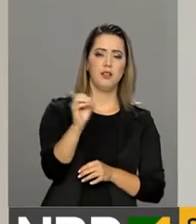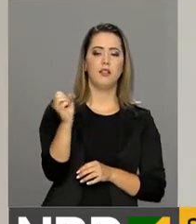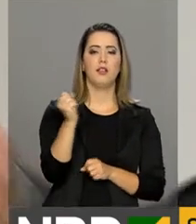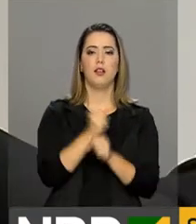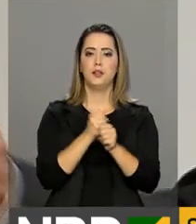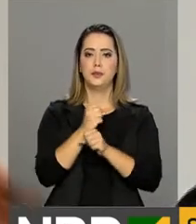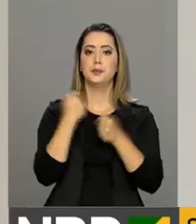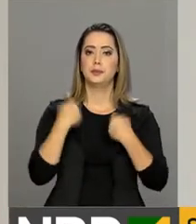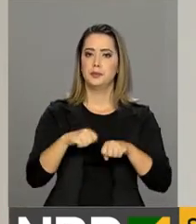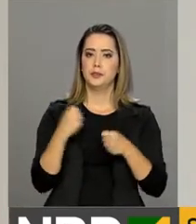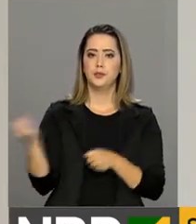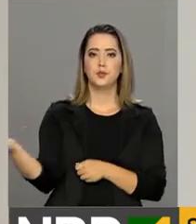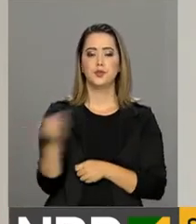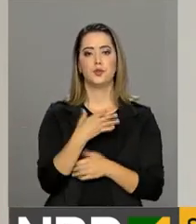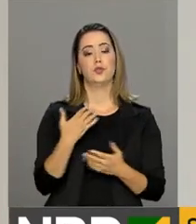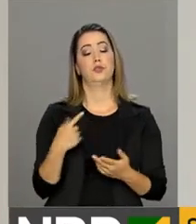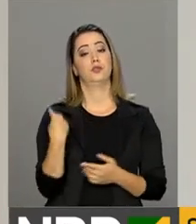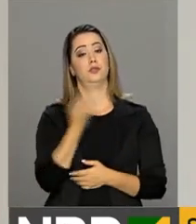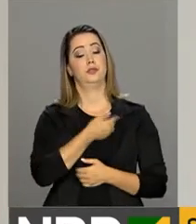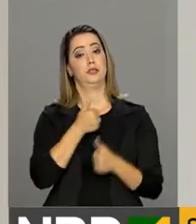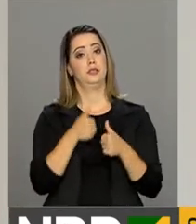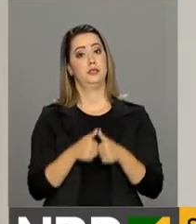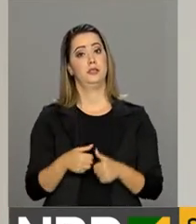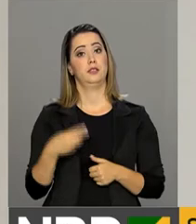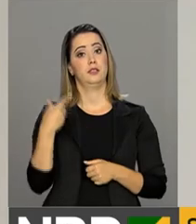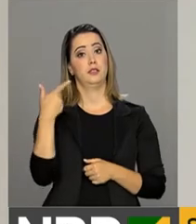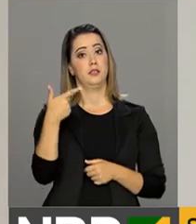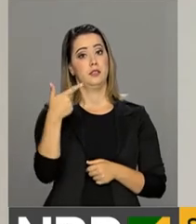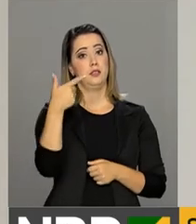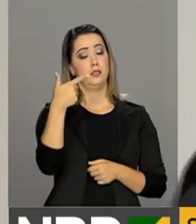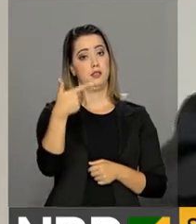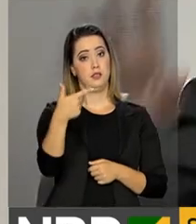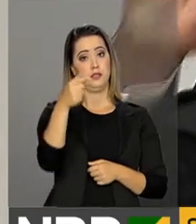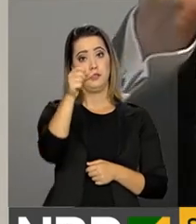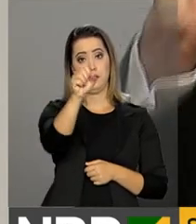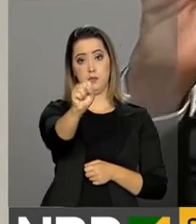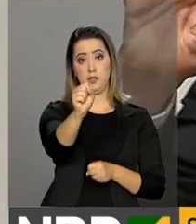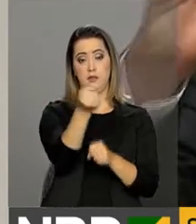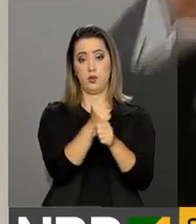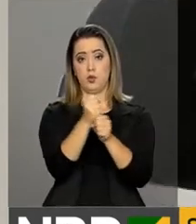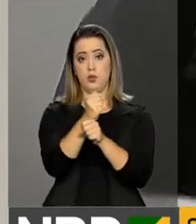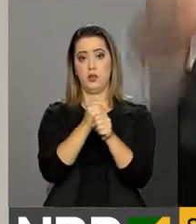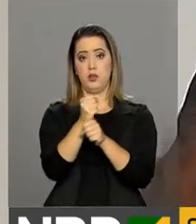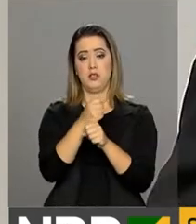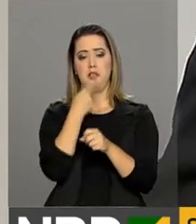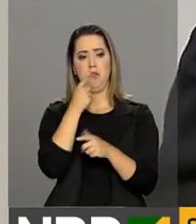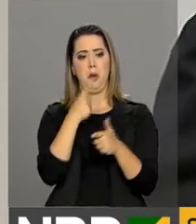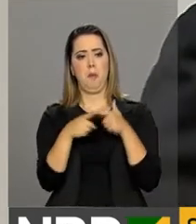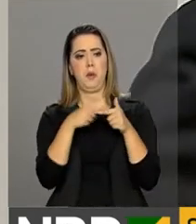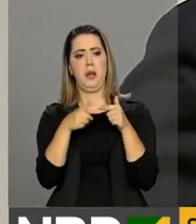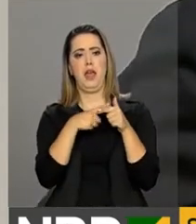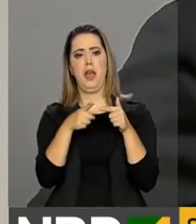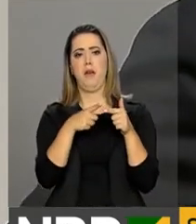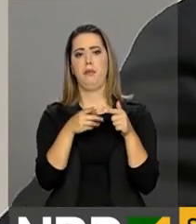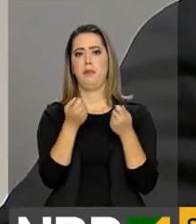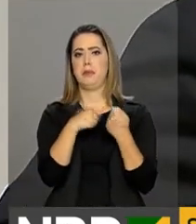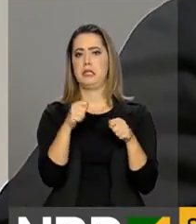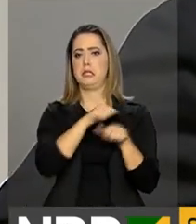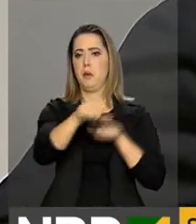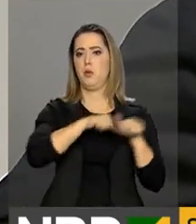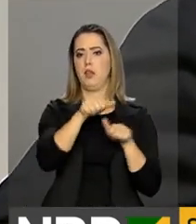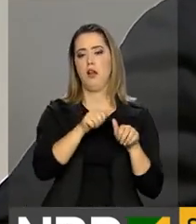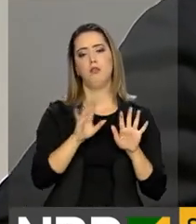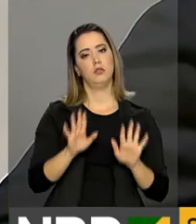estado brasileiro de 28 anos da atual constituição ela tem uma crise precisa modificar absolutamente